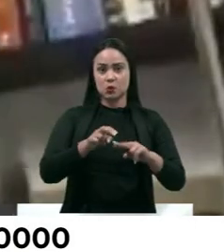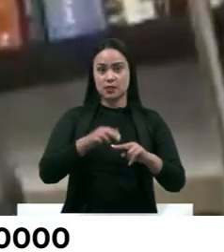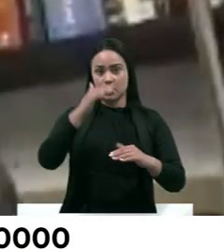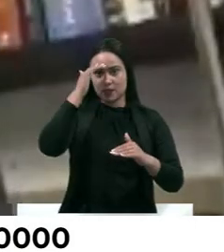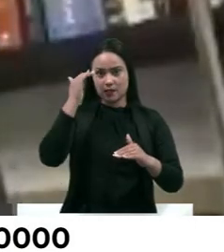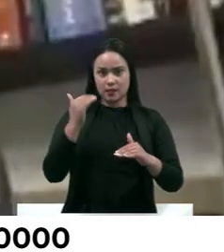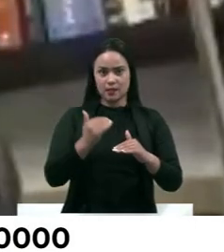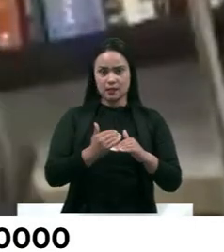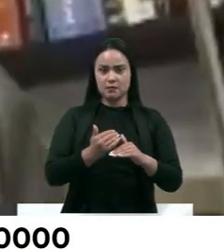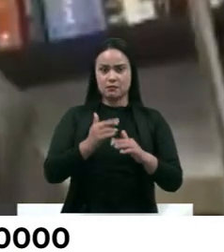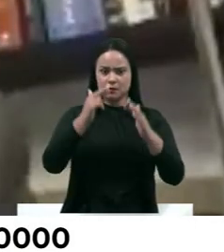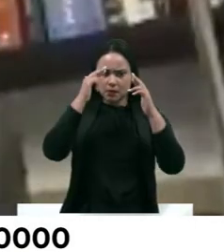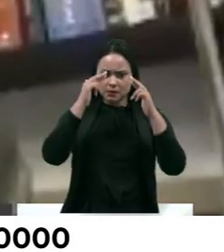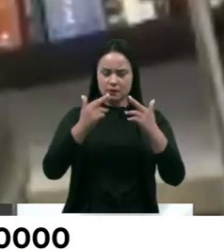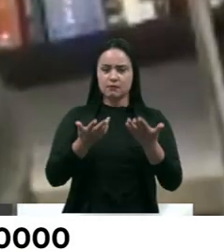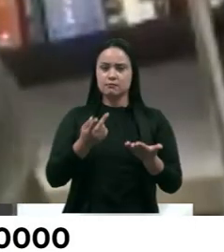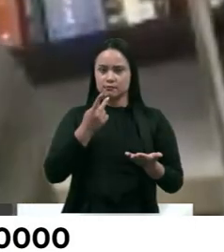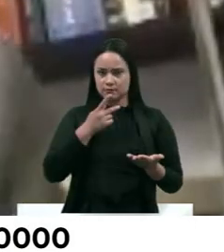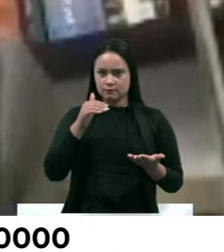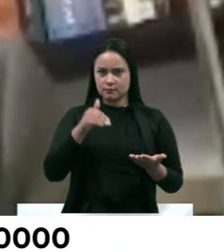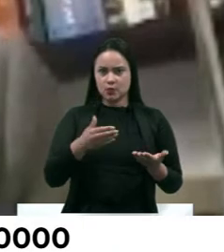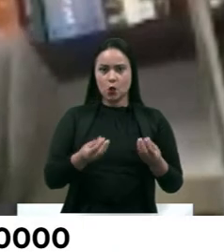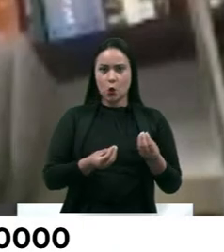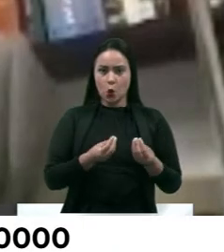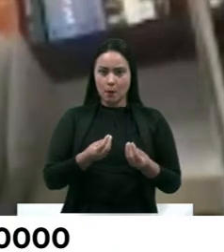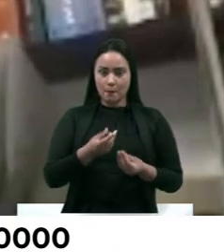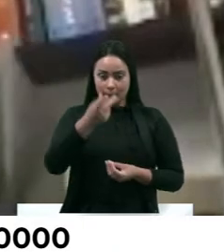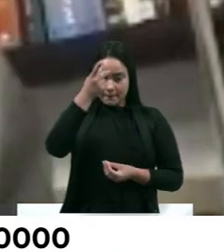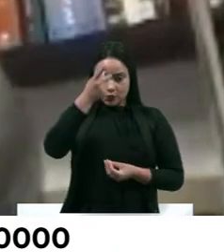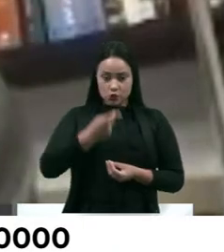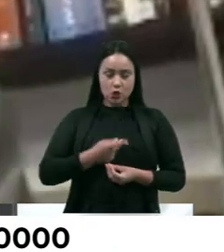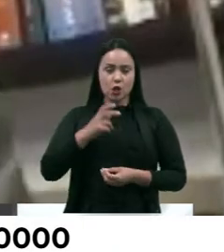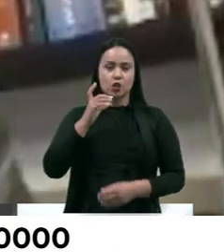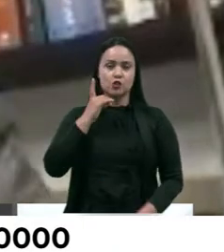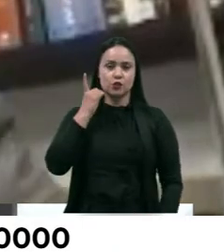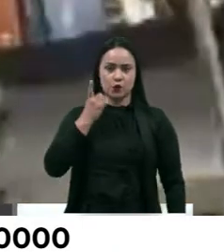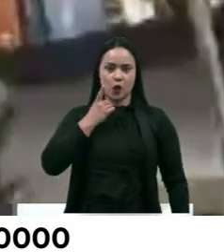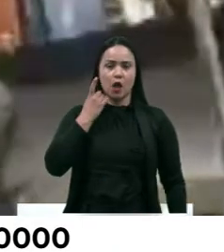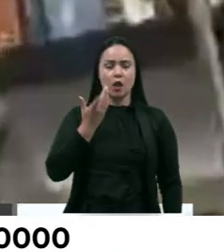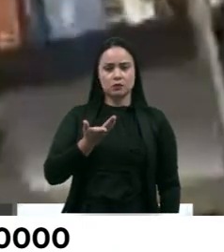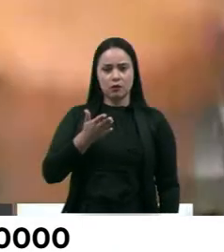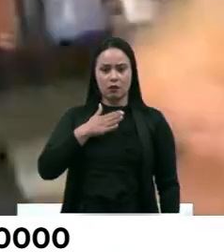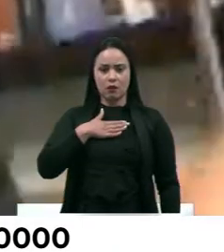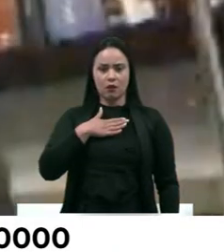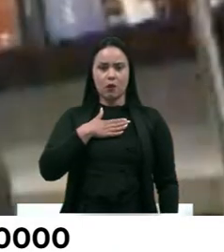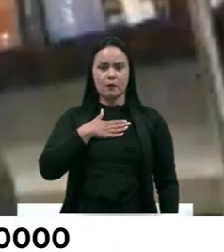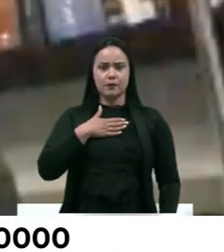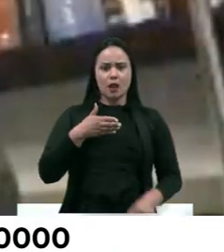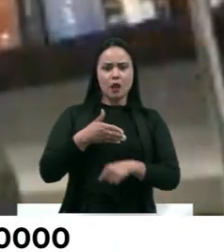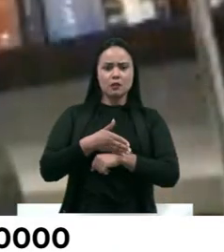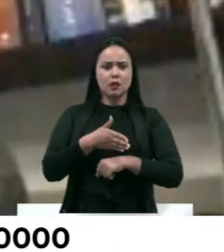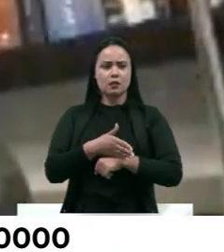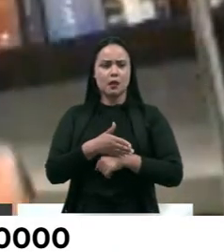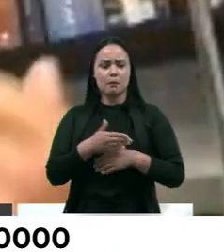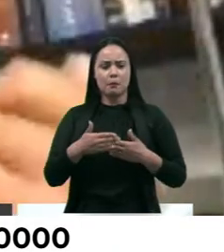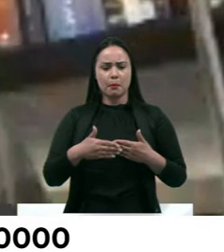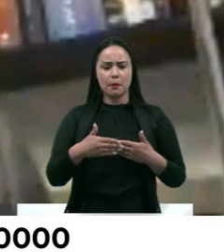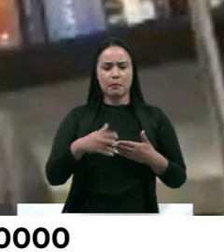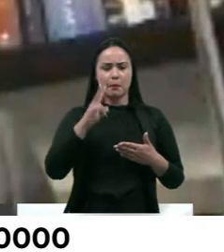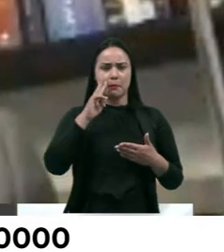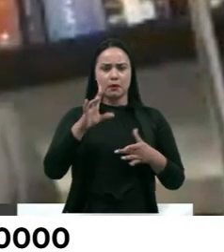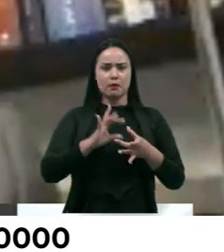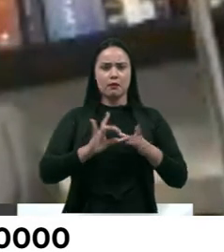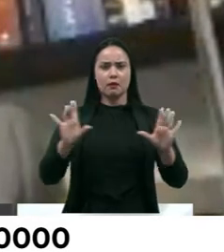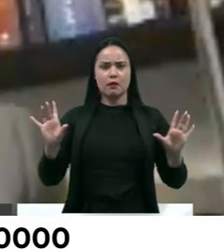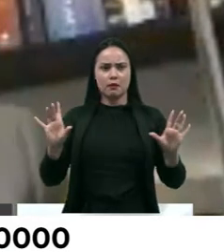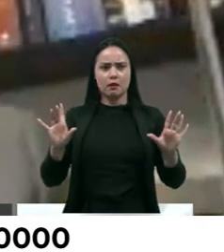entendo com o máximo respeito, eu falo aqui como advogado, eu particularmente, sempre que entrei com qualquer medida que visa a